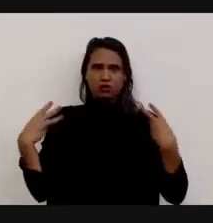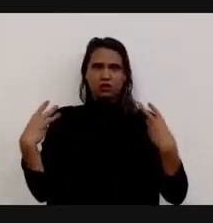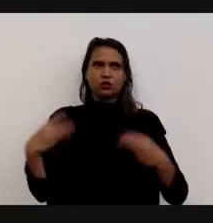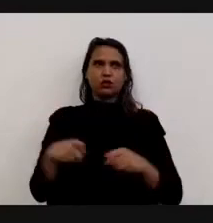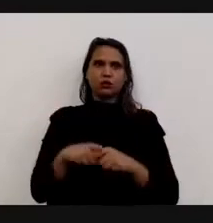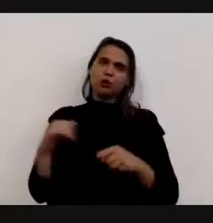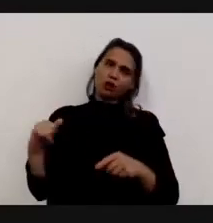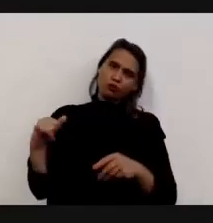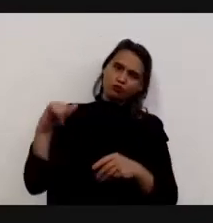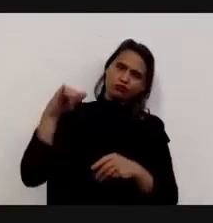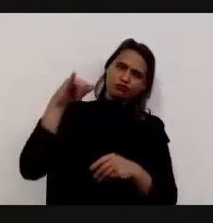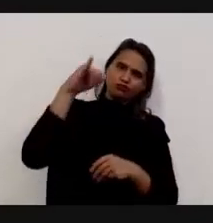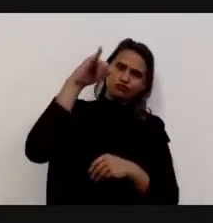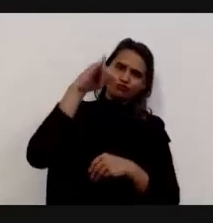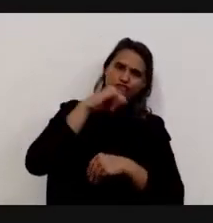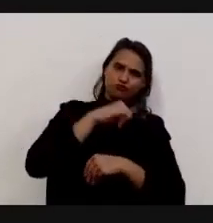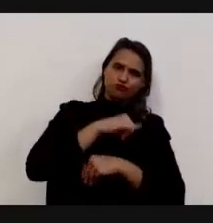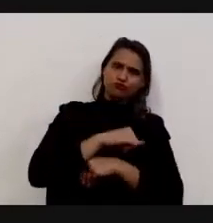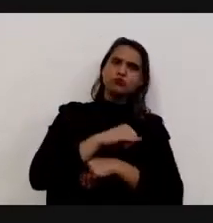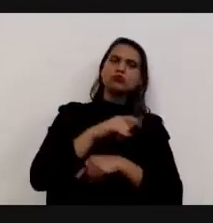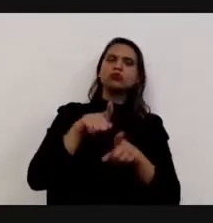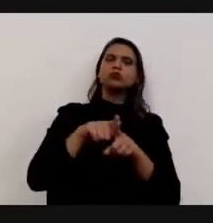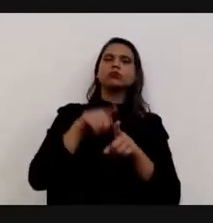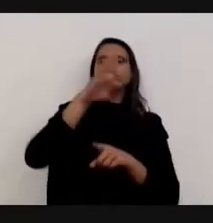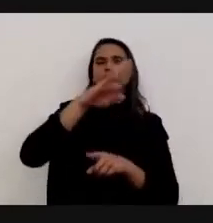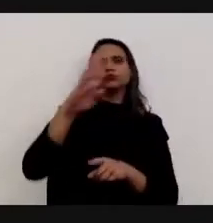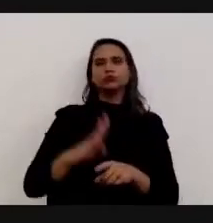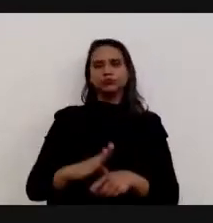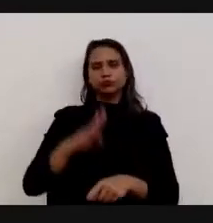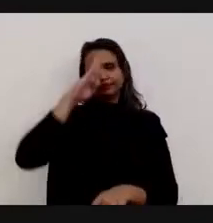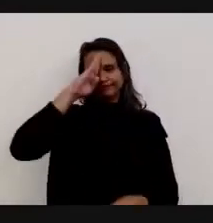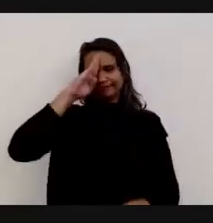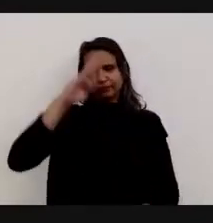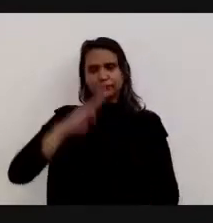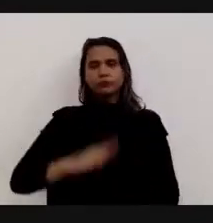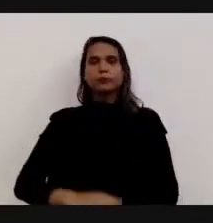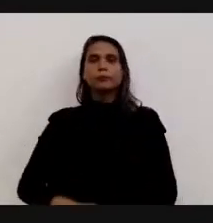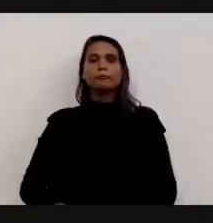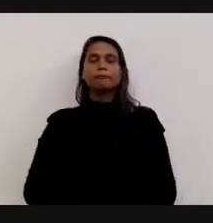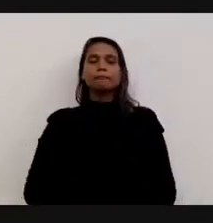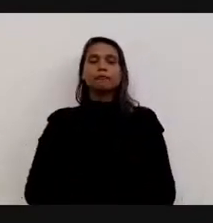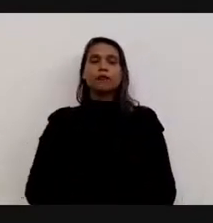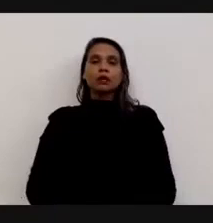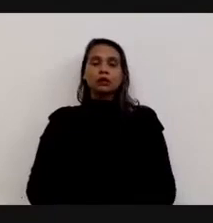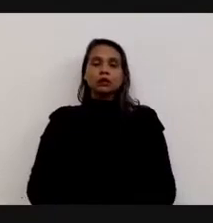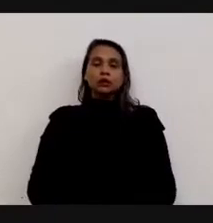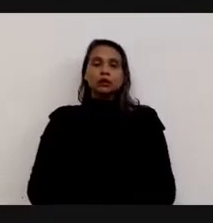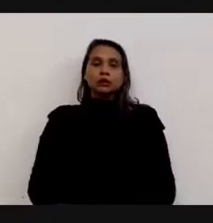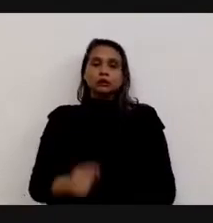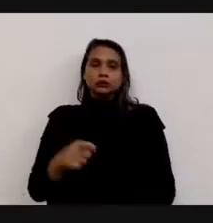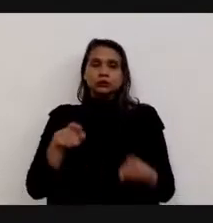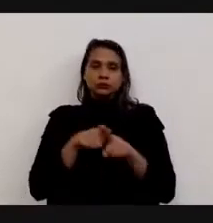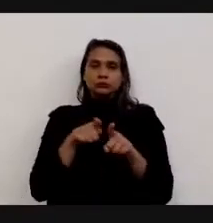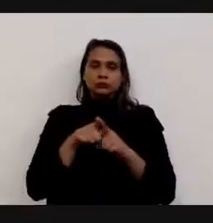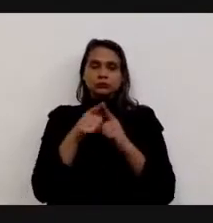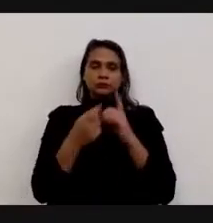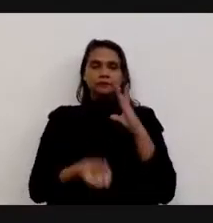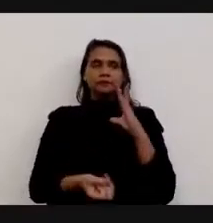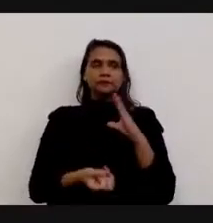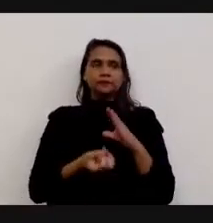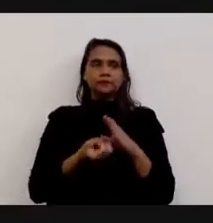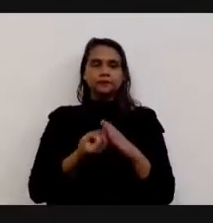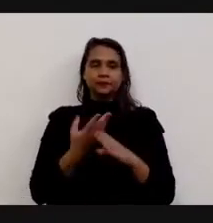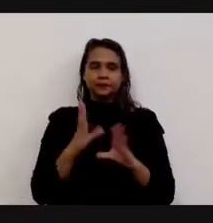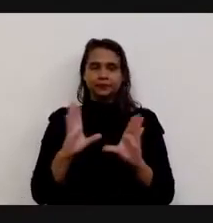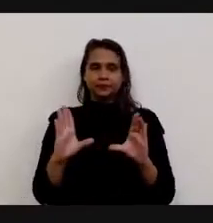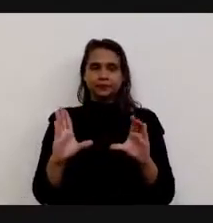nós imaginamos, agora também tem essa sala do IBAMA, foi instaurado também um comitê, porque às vezes recebe o nome de